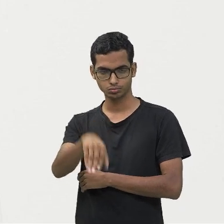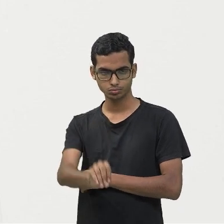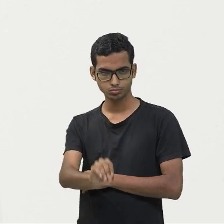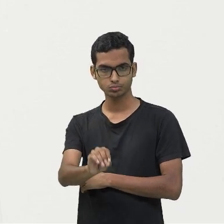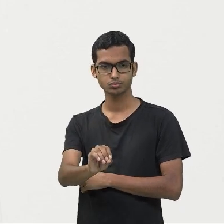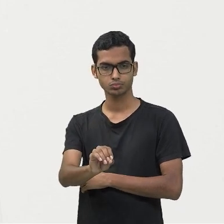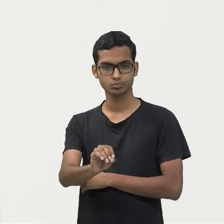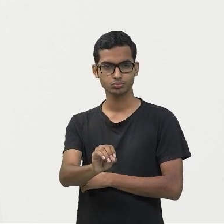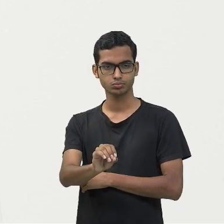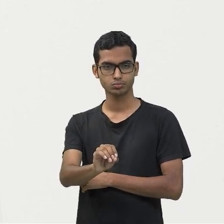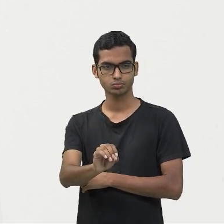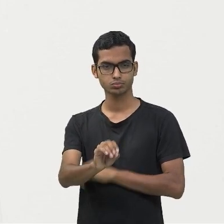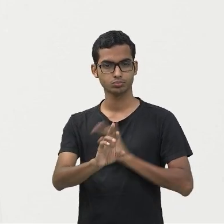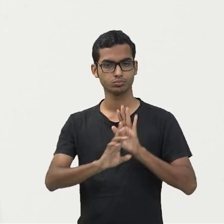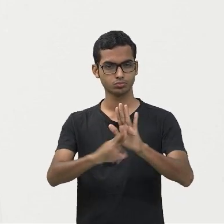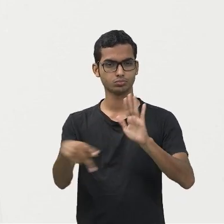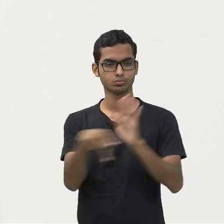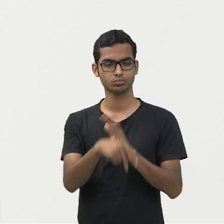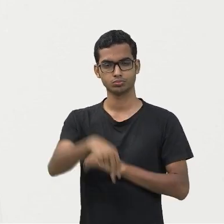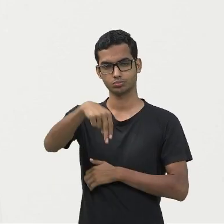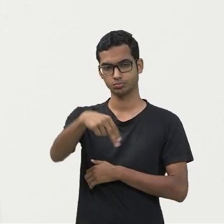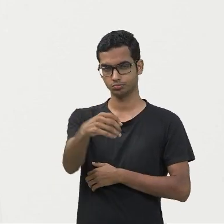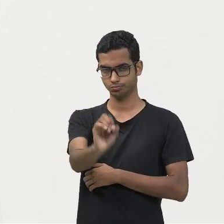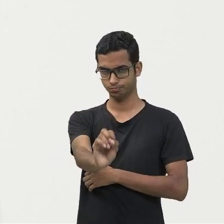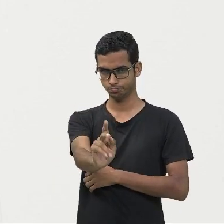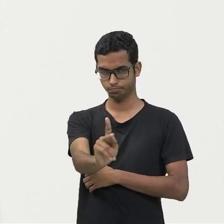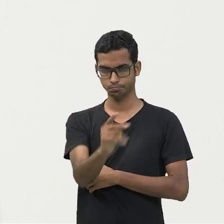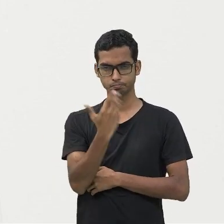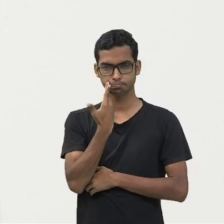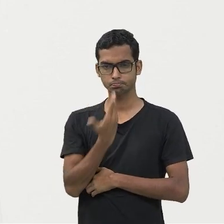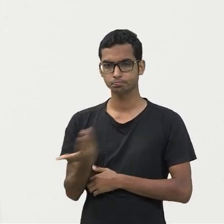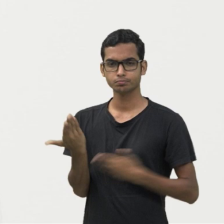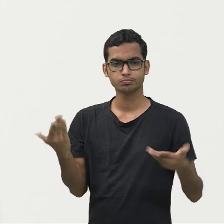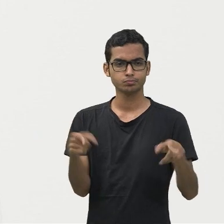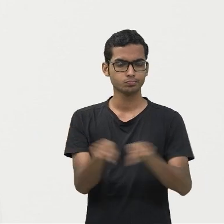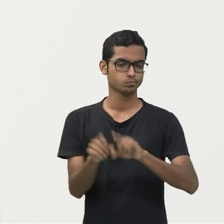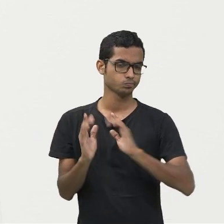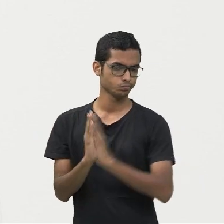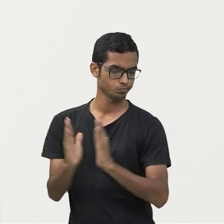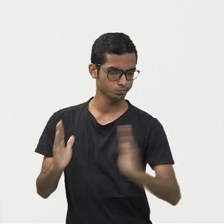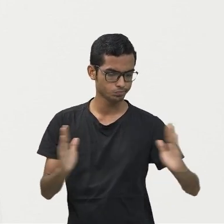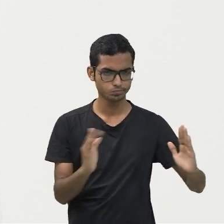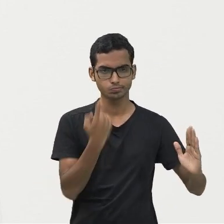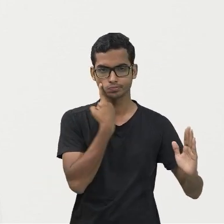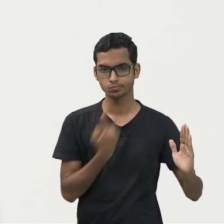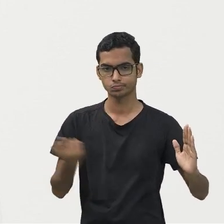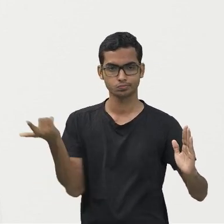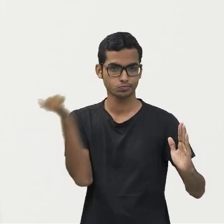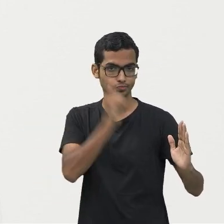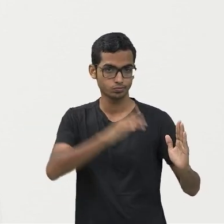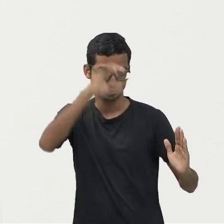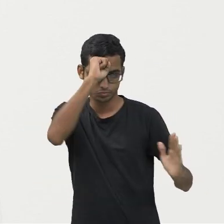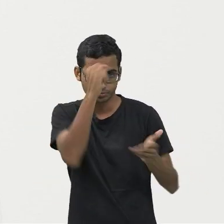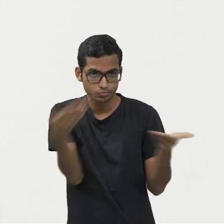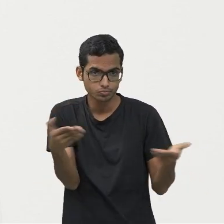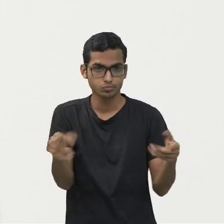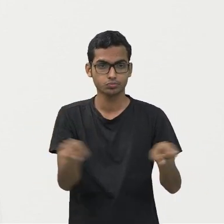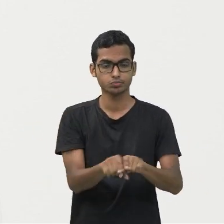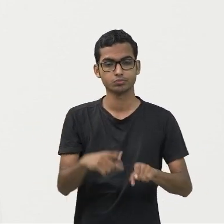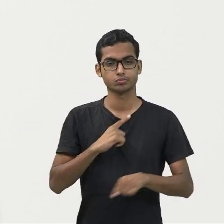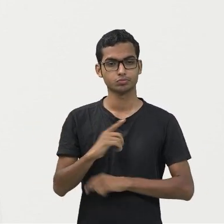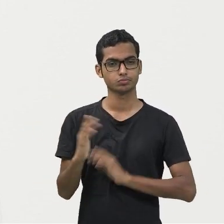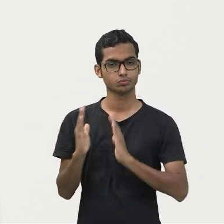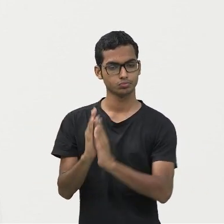este N, tá bom? Então, aqui as nossas sequências que a gente acabou de aprender, as nossas sequências